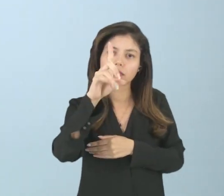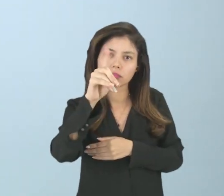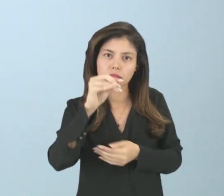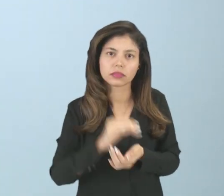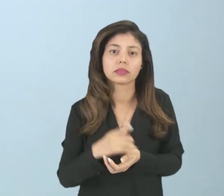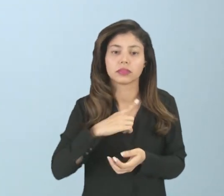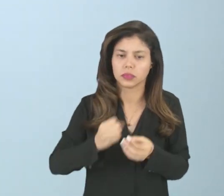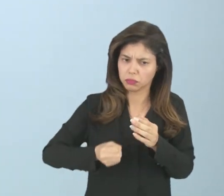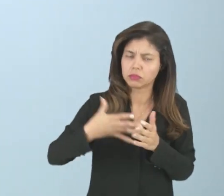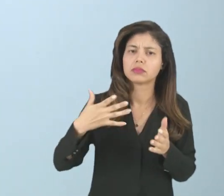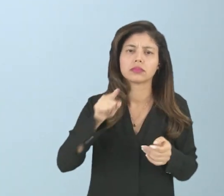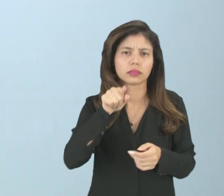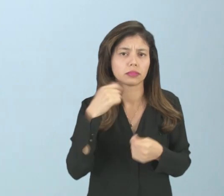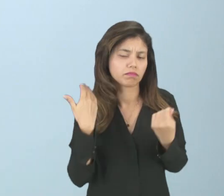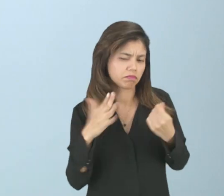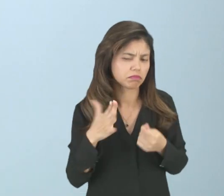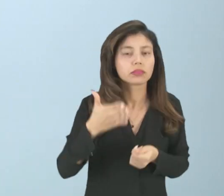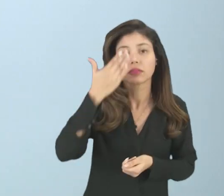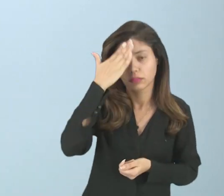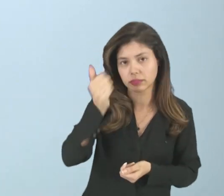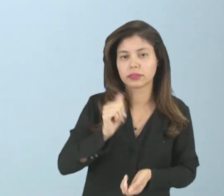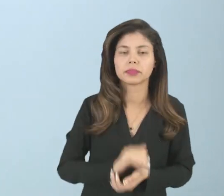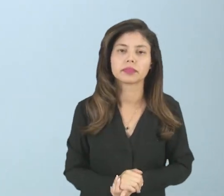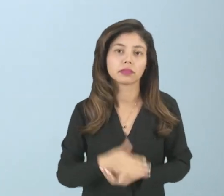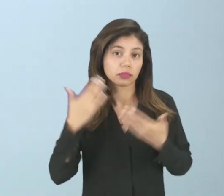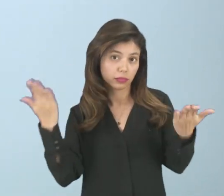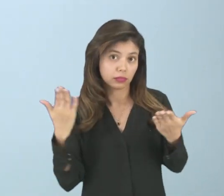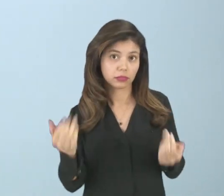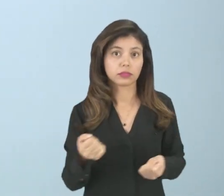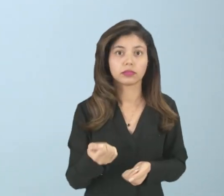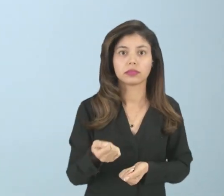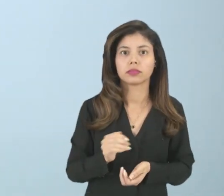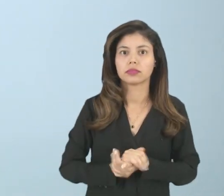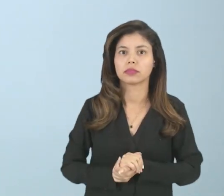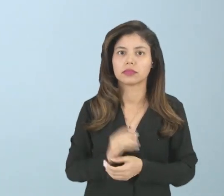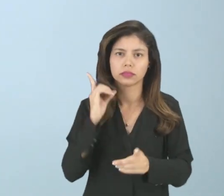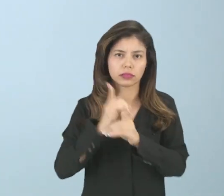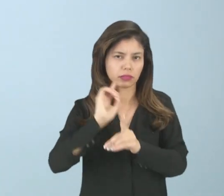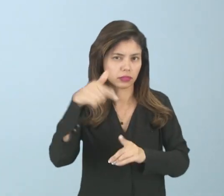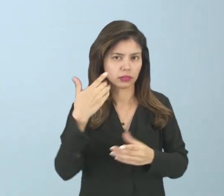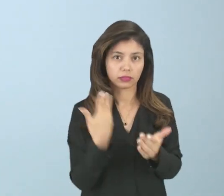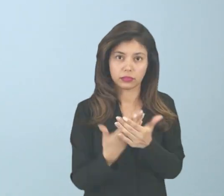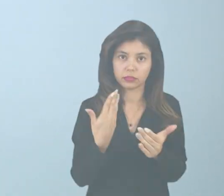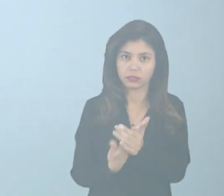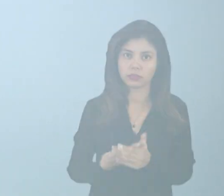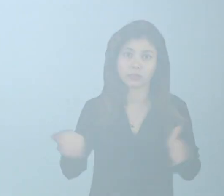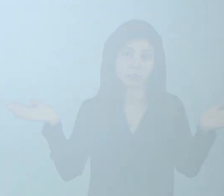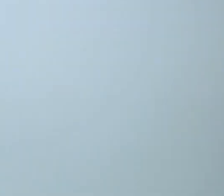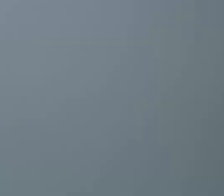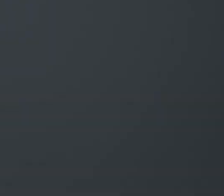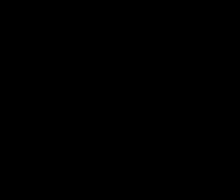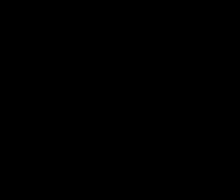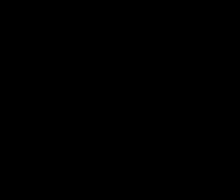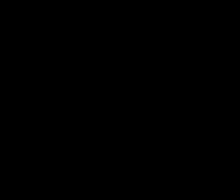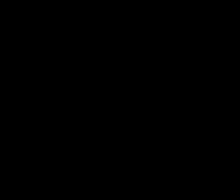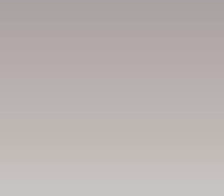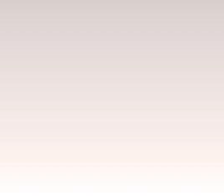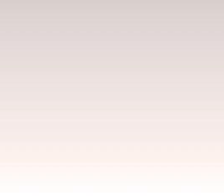que cai muito e você tem que ter a noção disso, certinho? Então, fica comigo, vamos se encontrar na próxima aula, tá? Valeu!